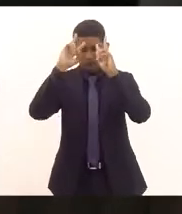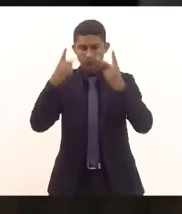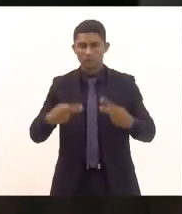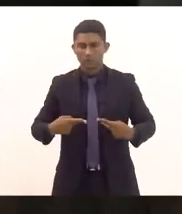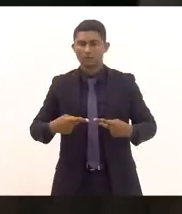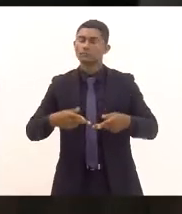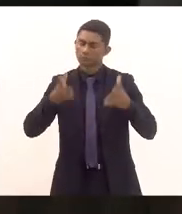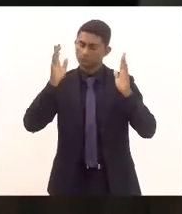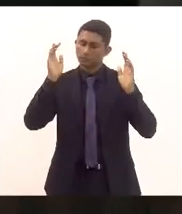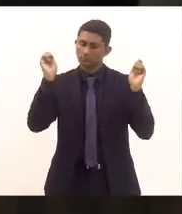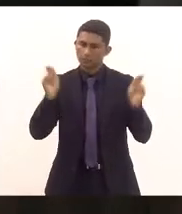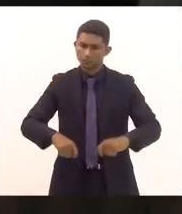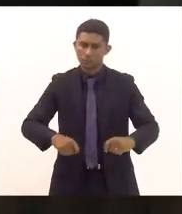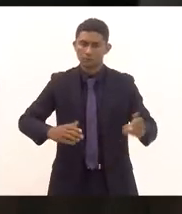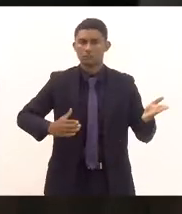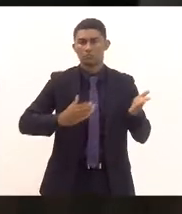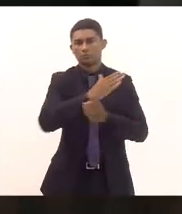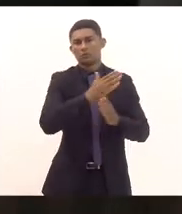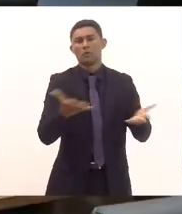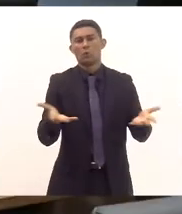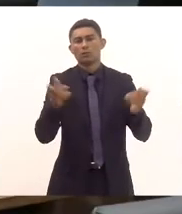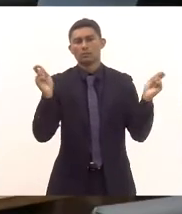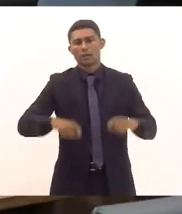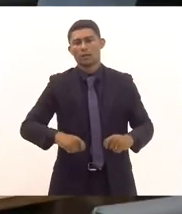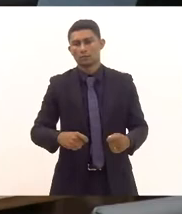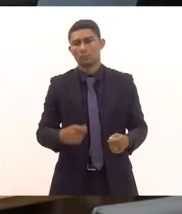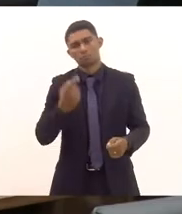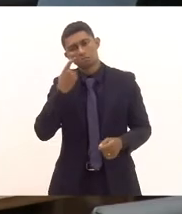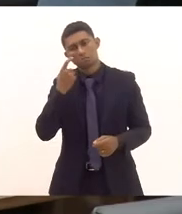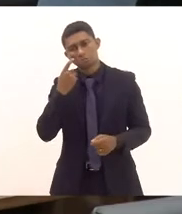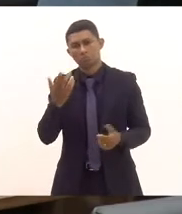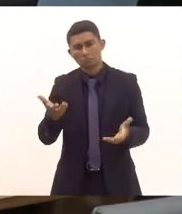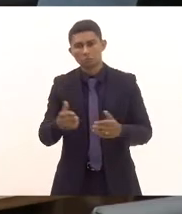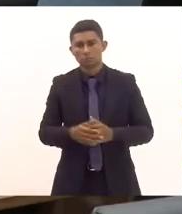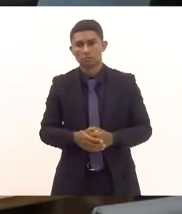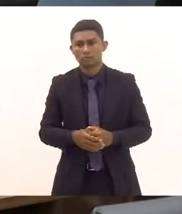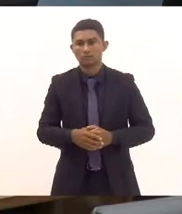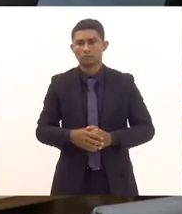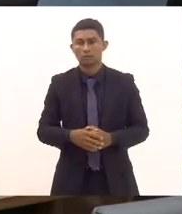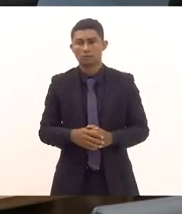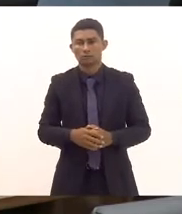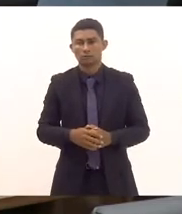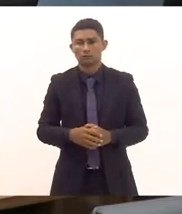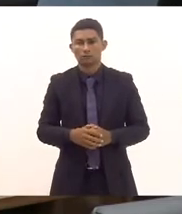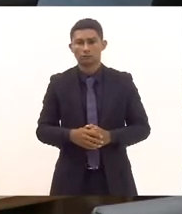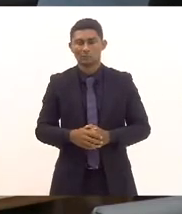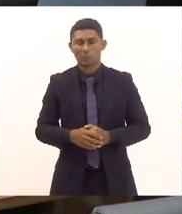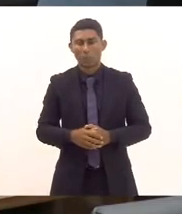na verdade vai lá não tem problema de como convida